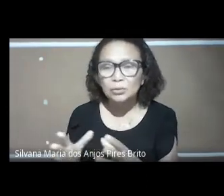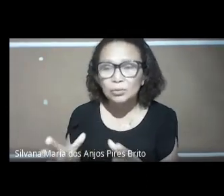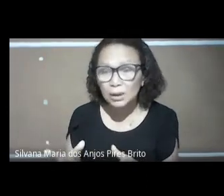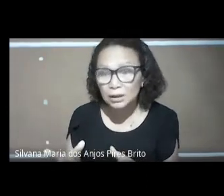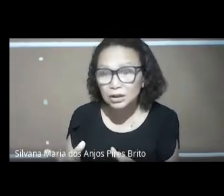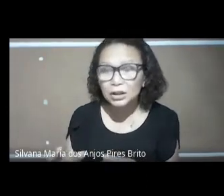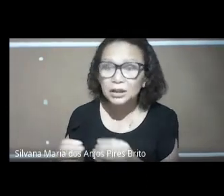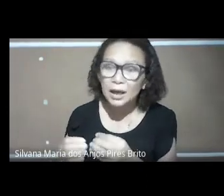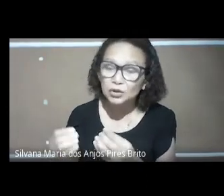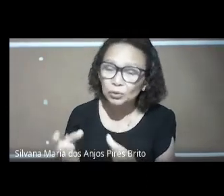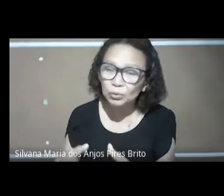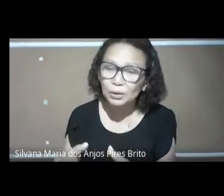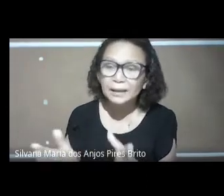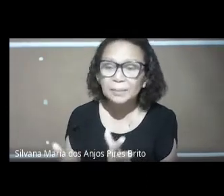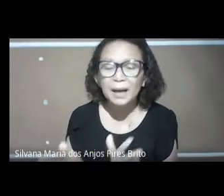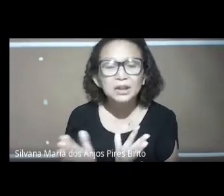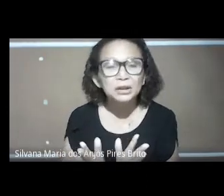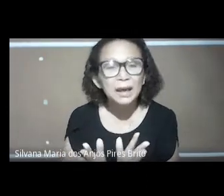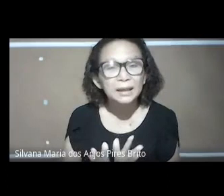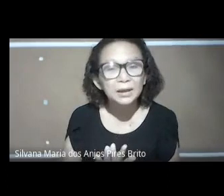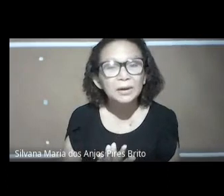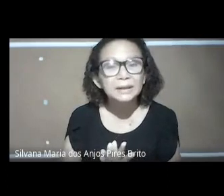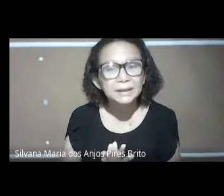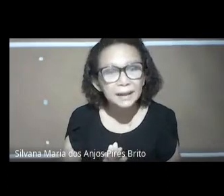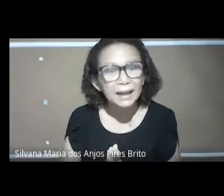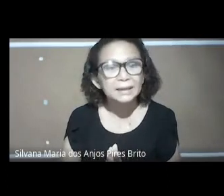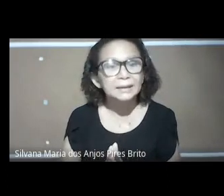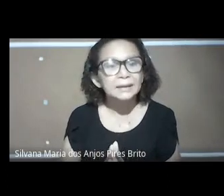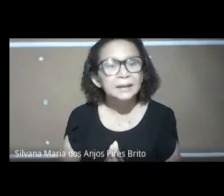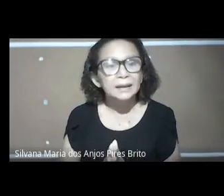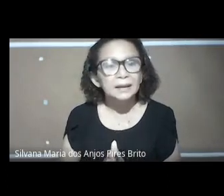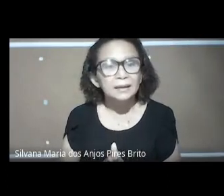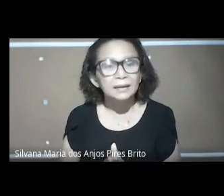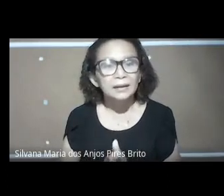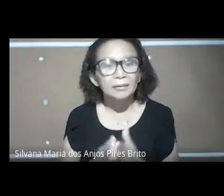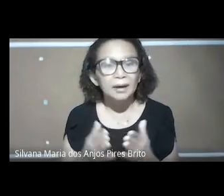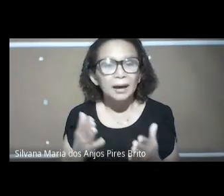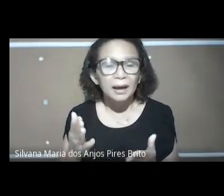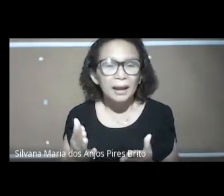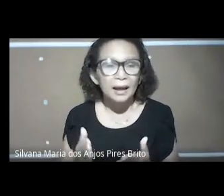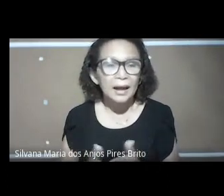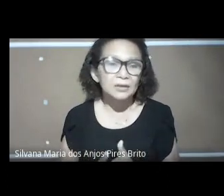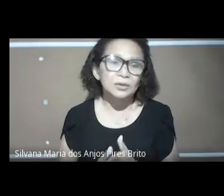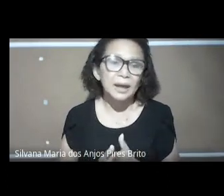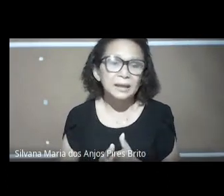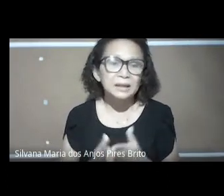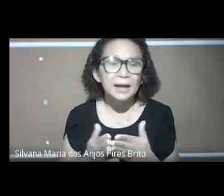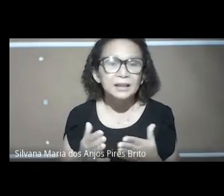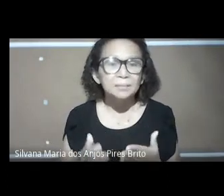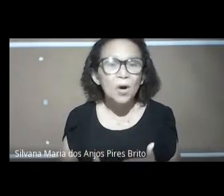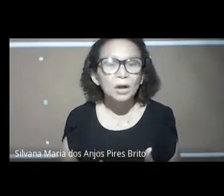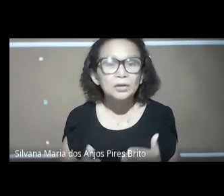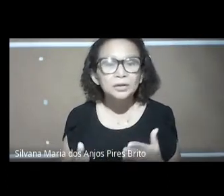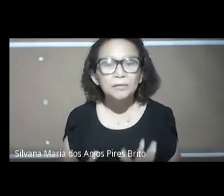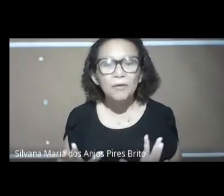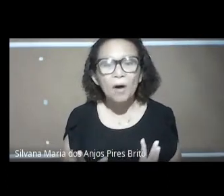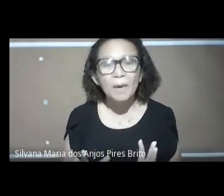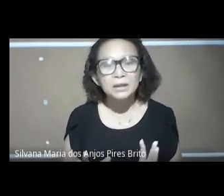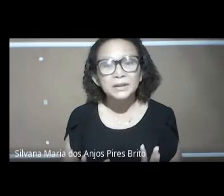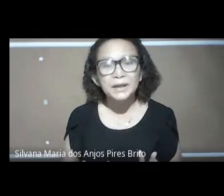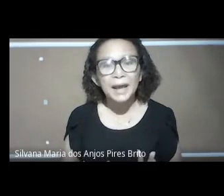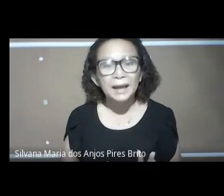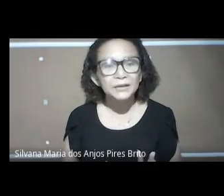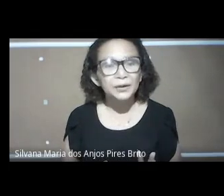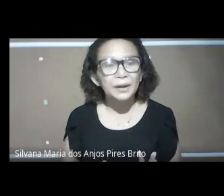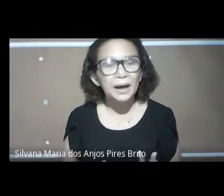é estruturante e é estruturada a partir da língua de sinais. Então, a surdez traz modos e